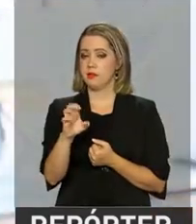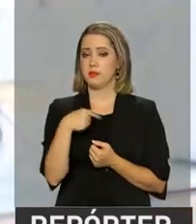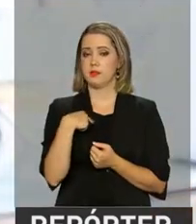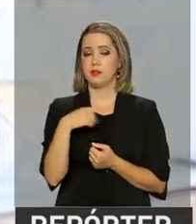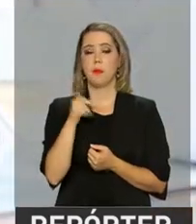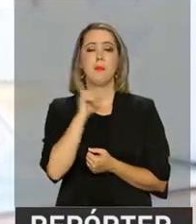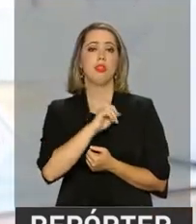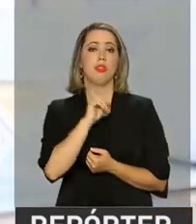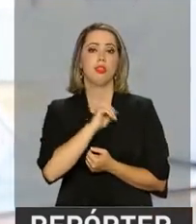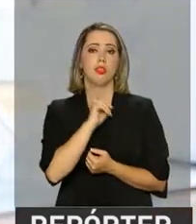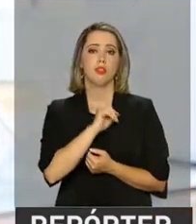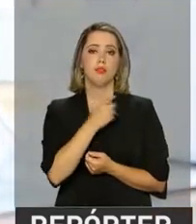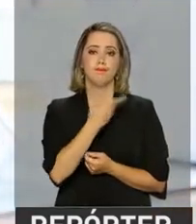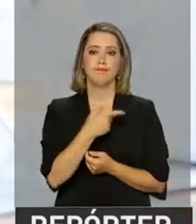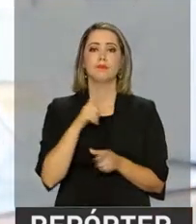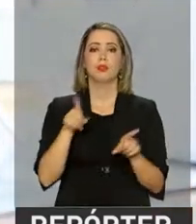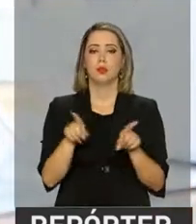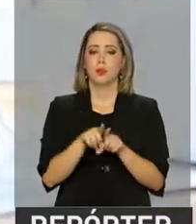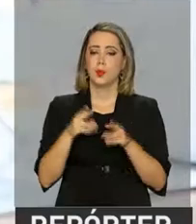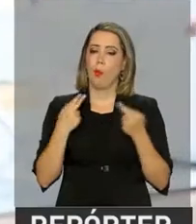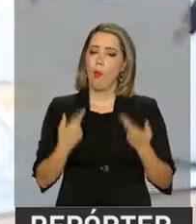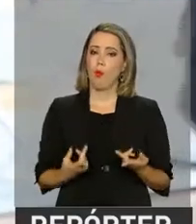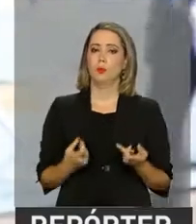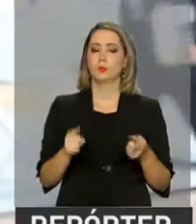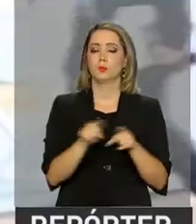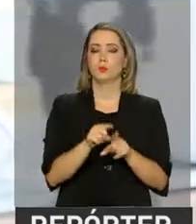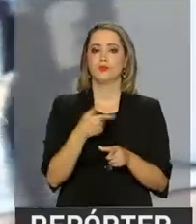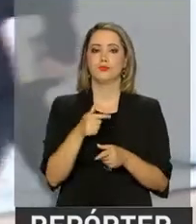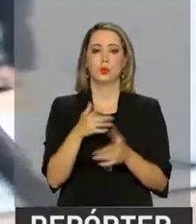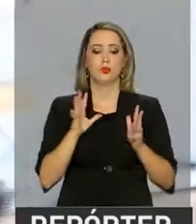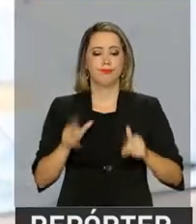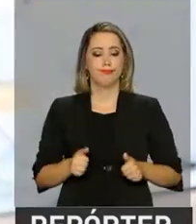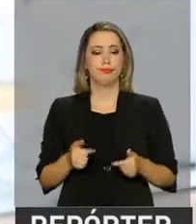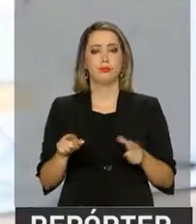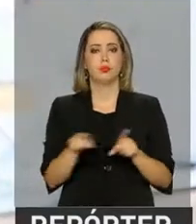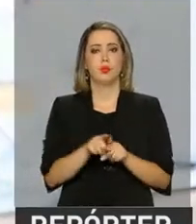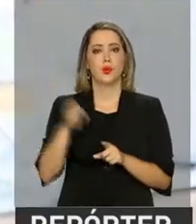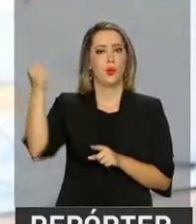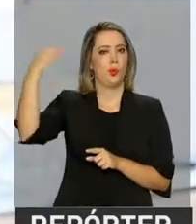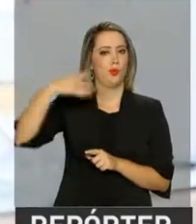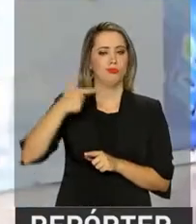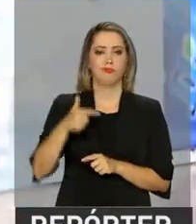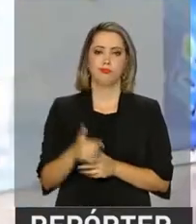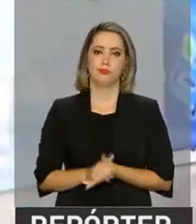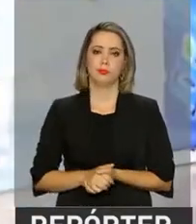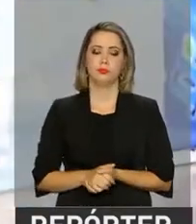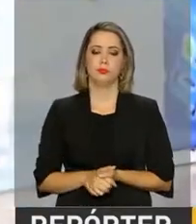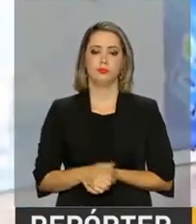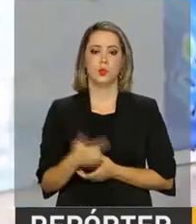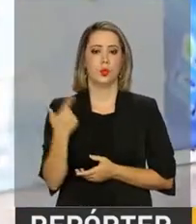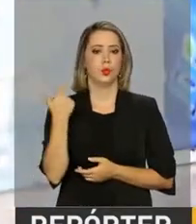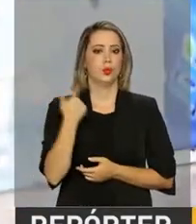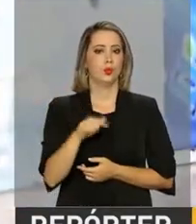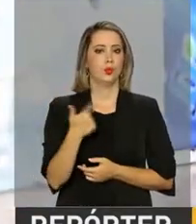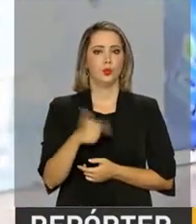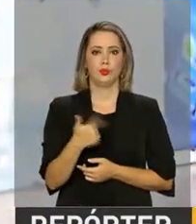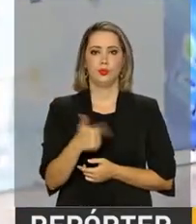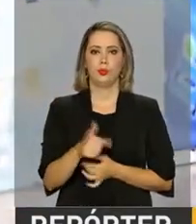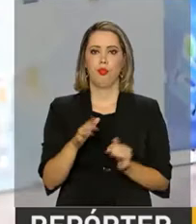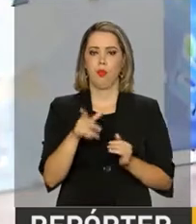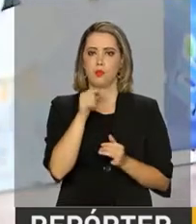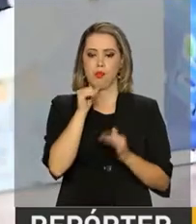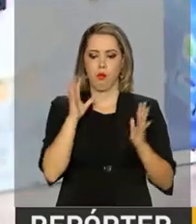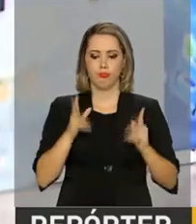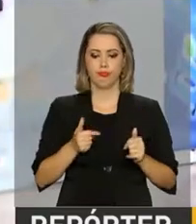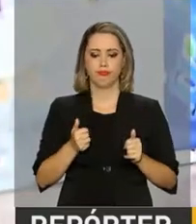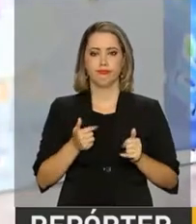Gerais, não é muito diferente. A população não tem saneamento básico e nem iluminação pública. Nós não temos o tratamento de esgoto no